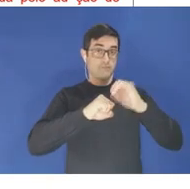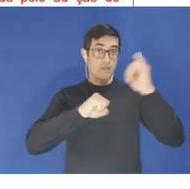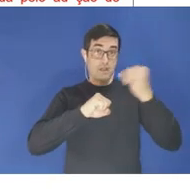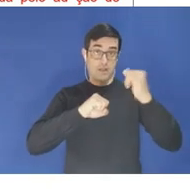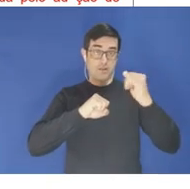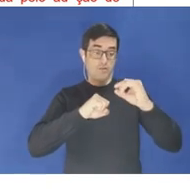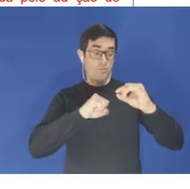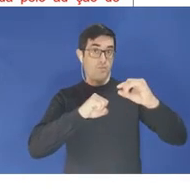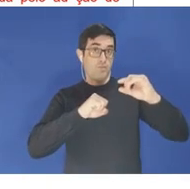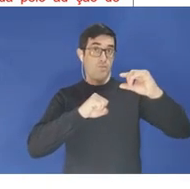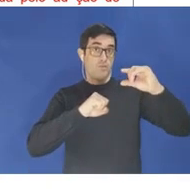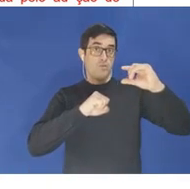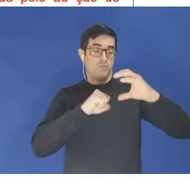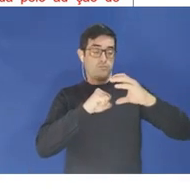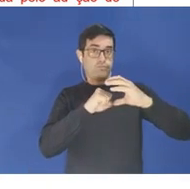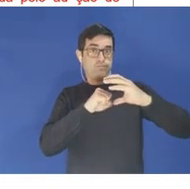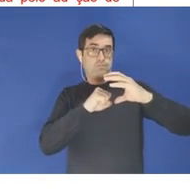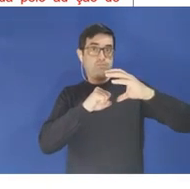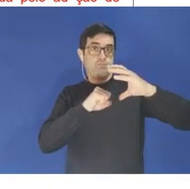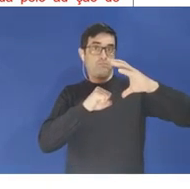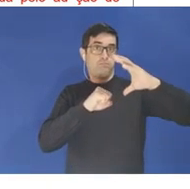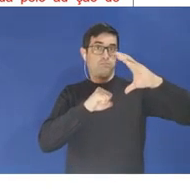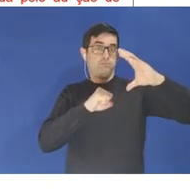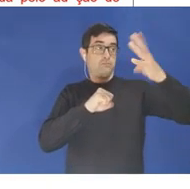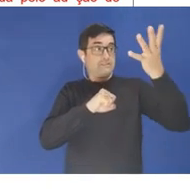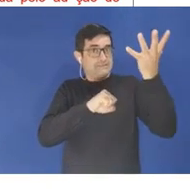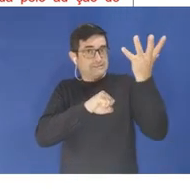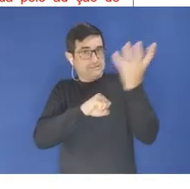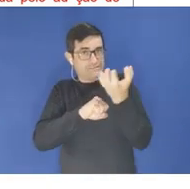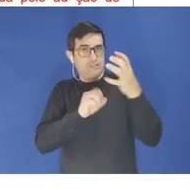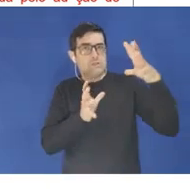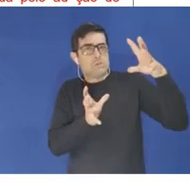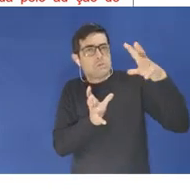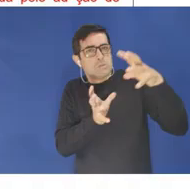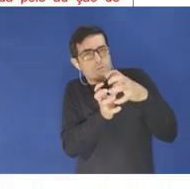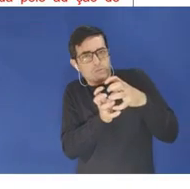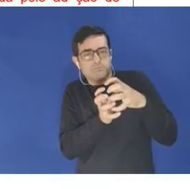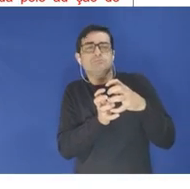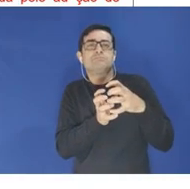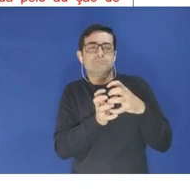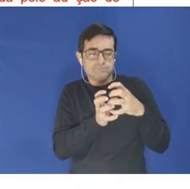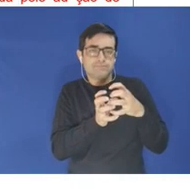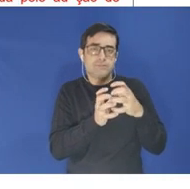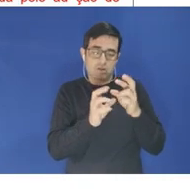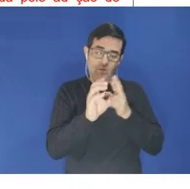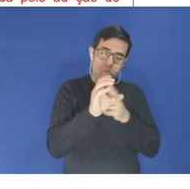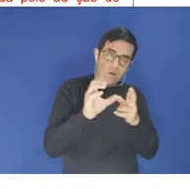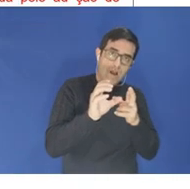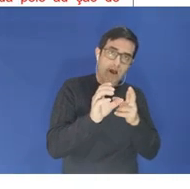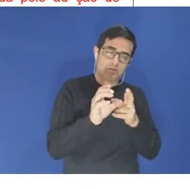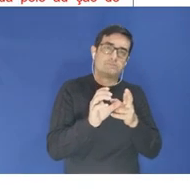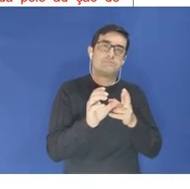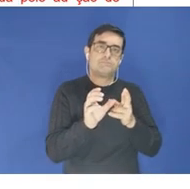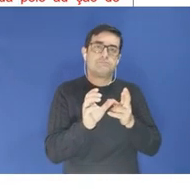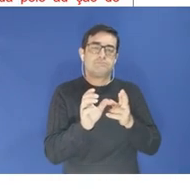nuclear, a eletrosfera está sendo mais atraída pelo núcleo, então ela se contrai um pouquinho. É muito menor do